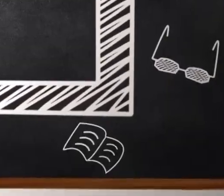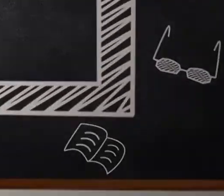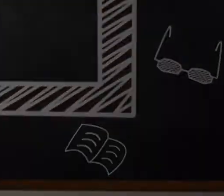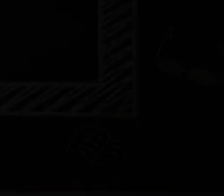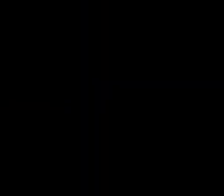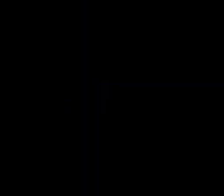aí